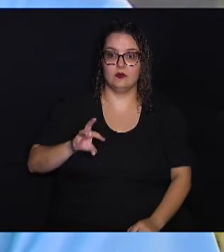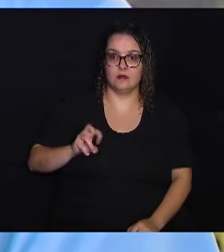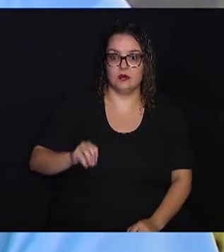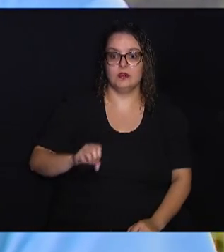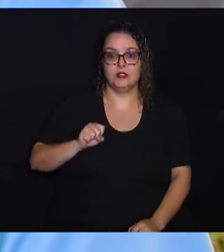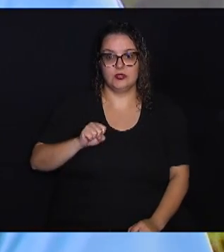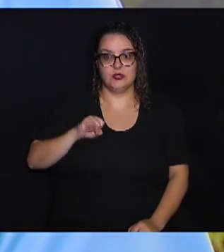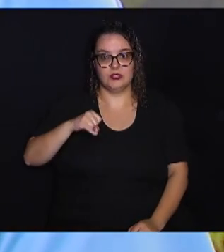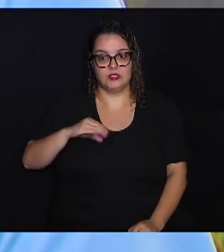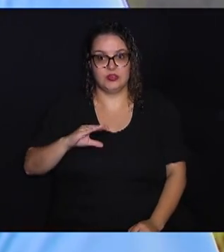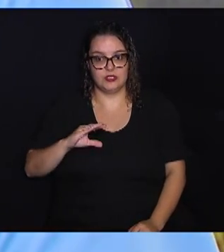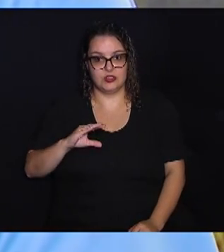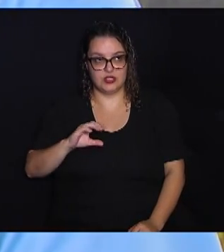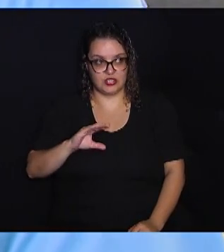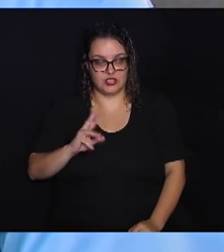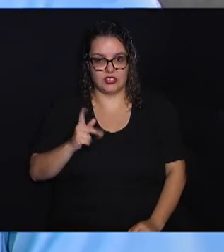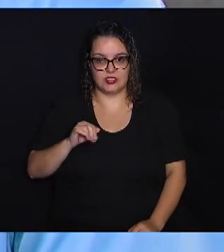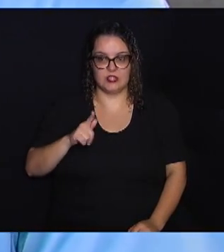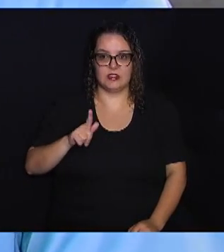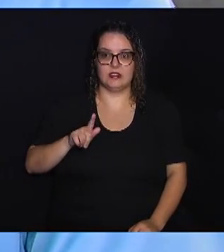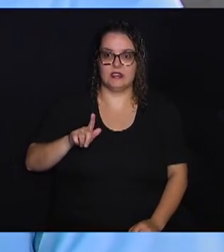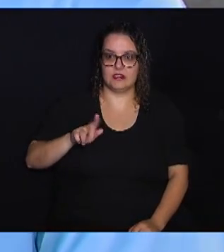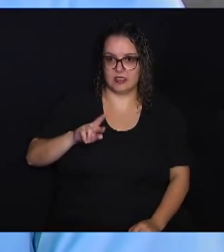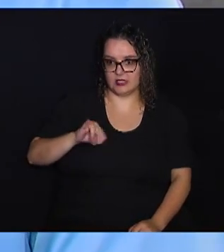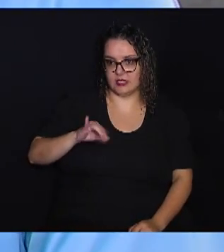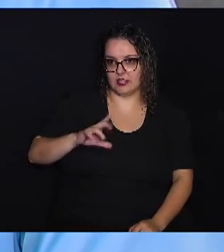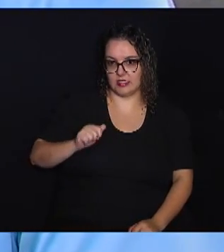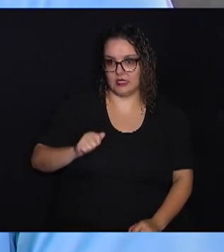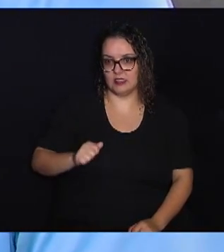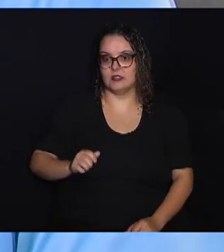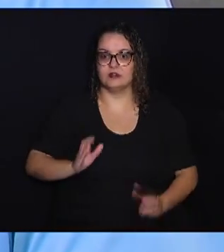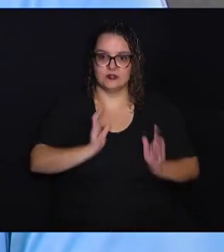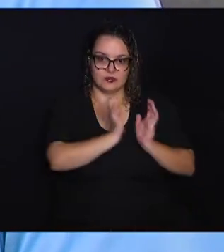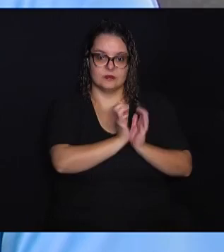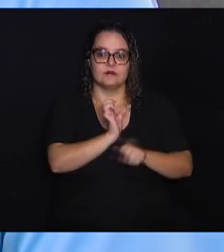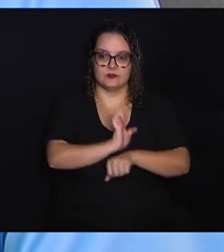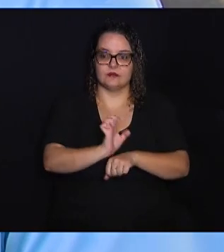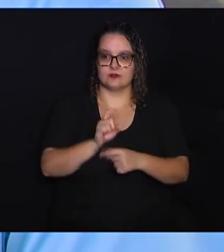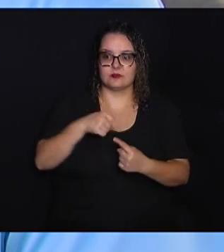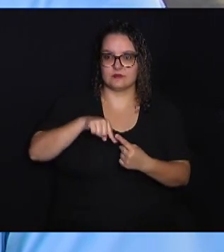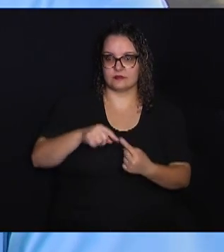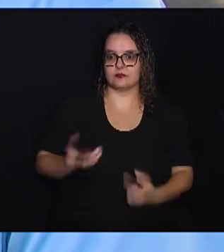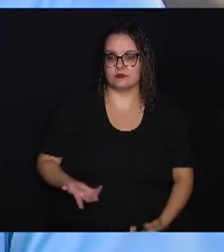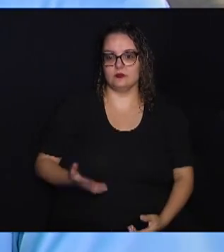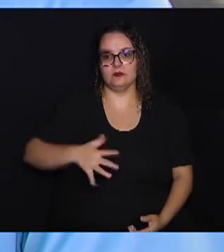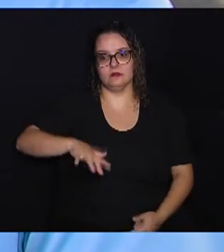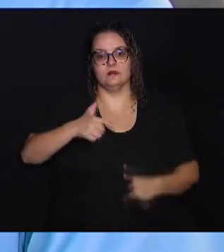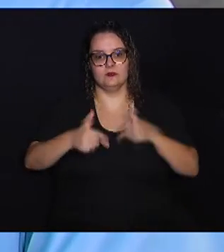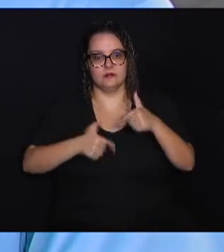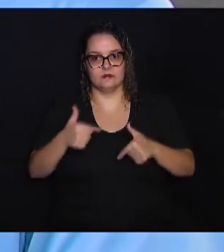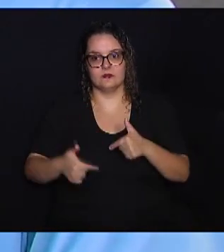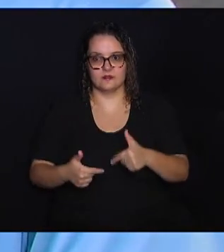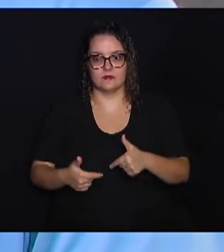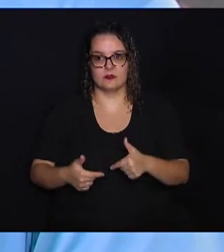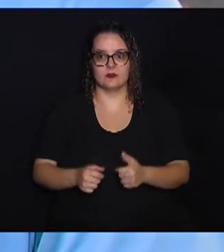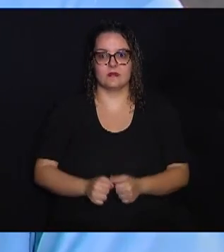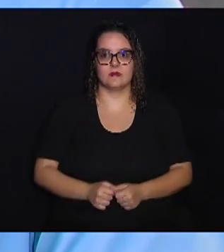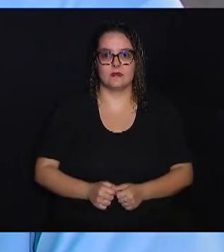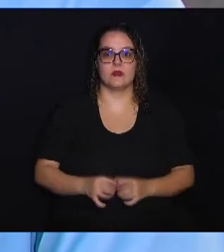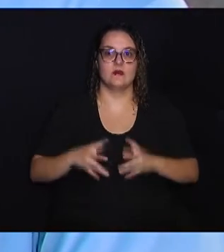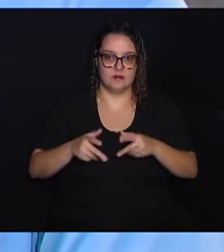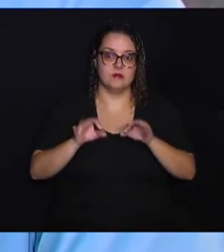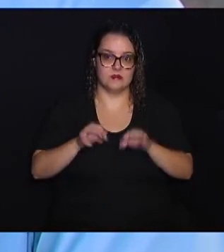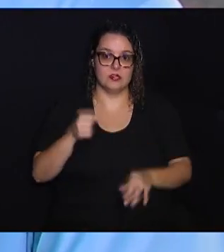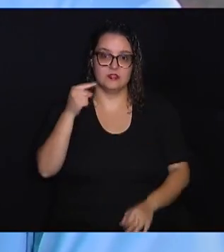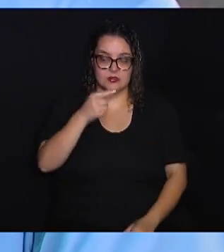do estágio da APAI, né, e alcancei o objetivo, né, para ir pro mercado de trabalho, fiz tudo certinho lá,